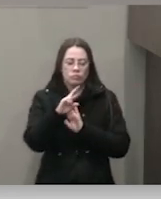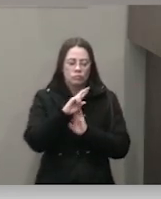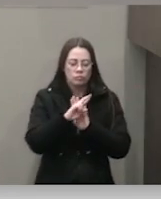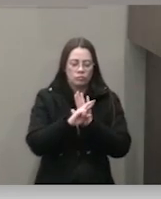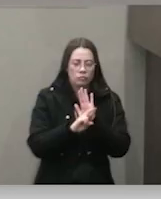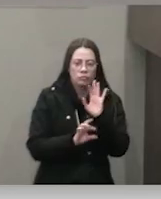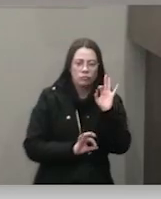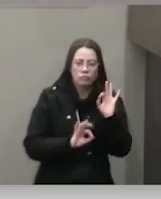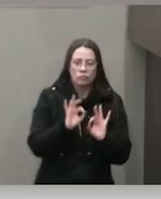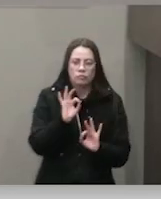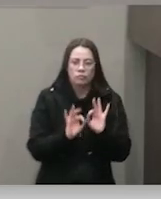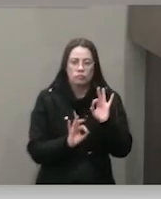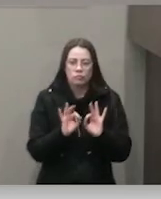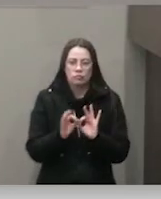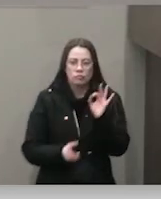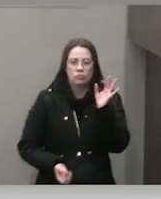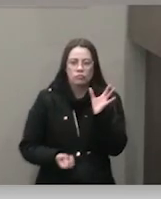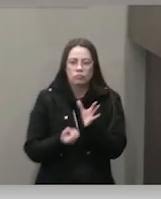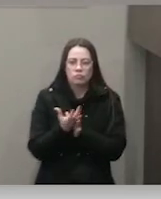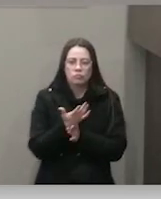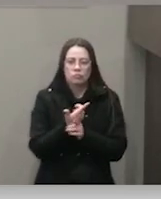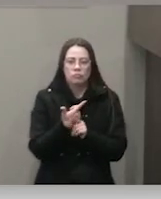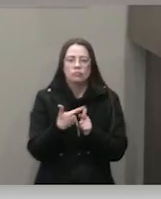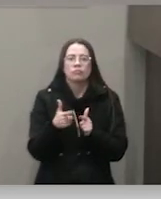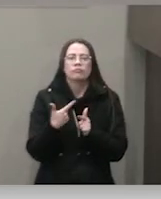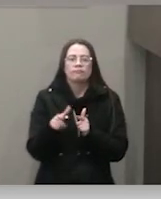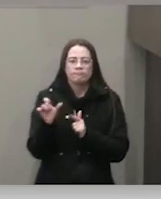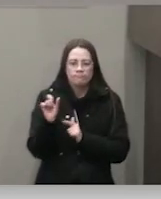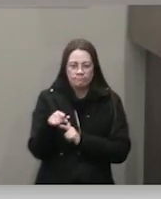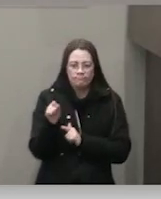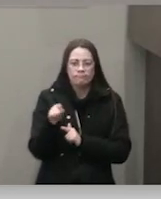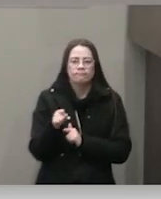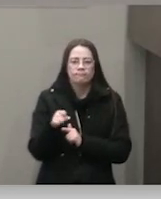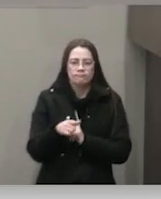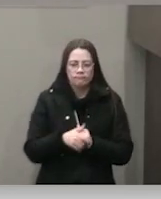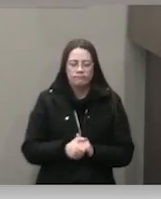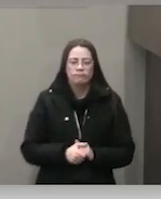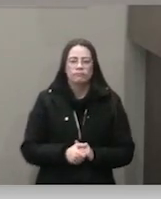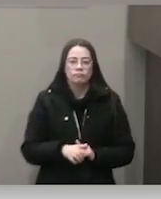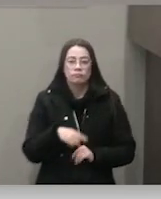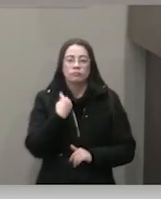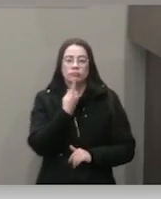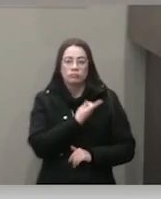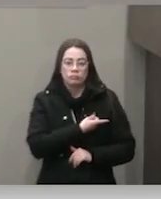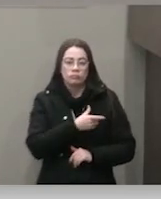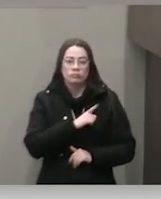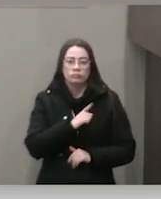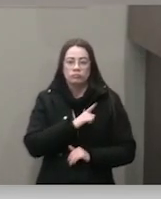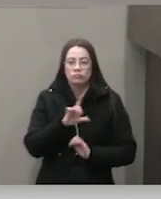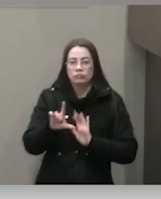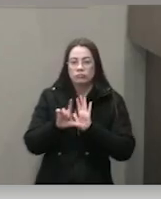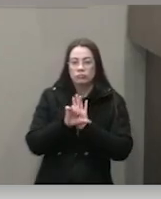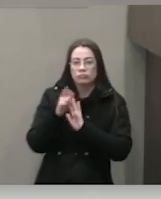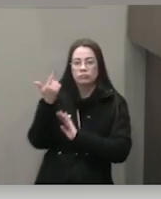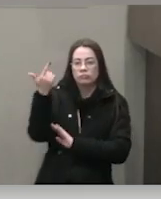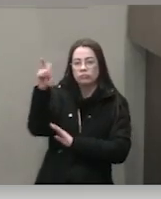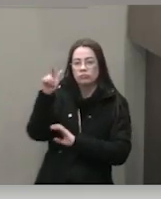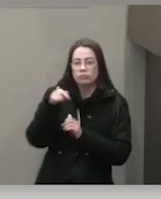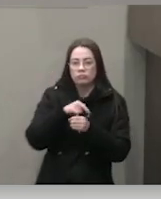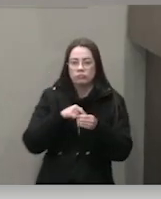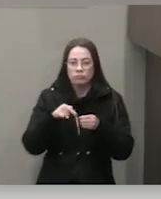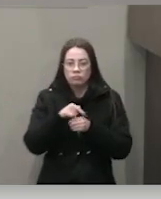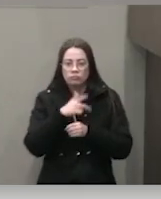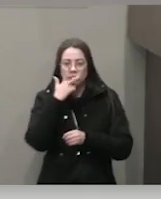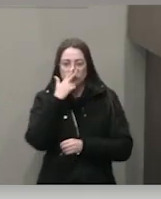para ordenar, vai criar um grande problema para o erário público. Nós temos leis de outras cidades,